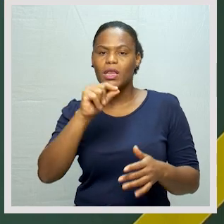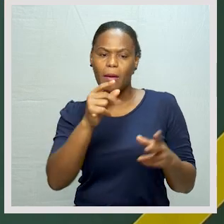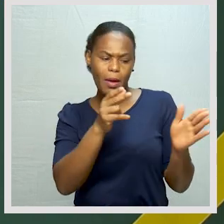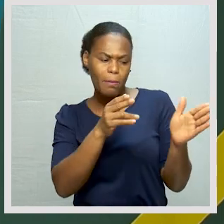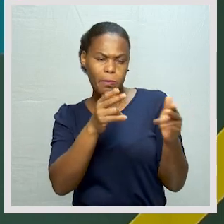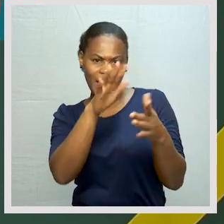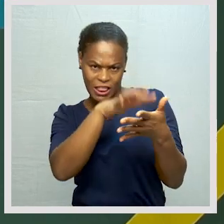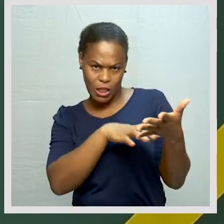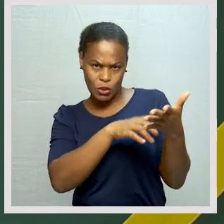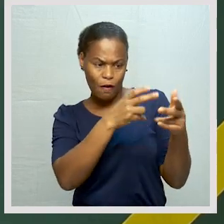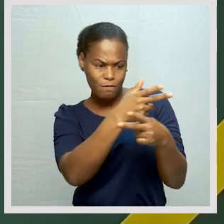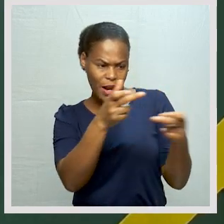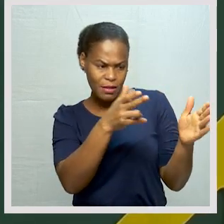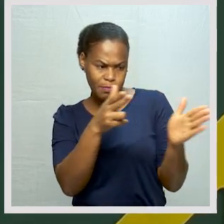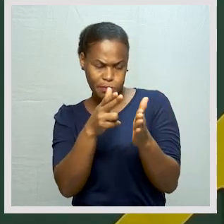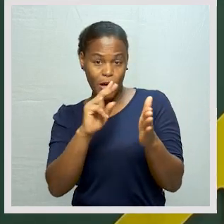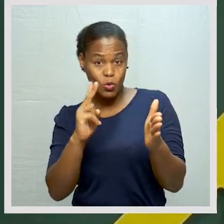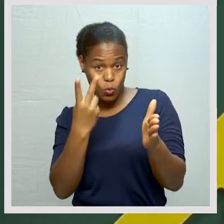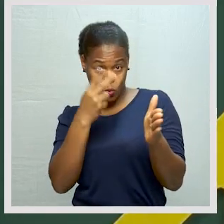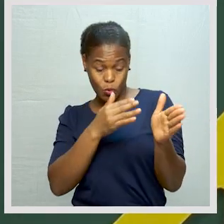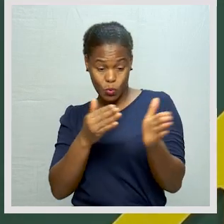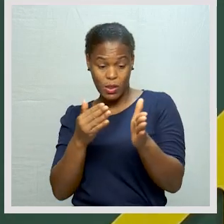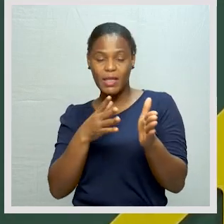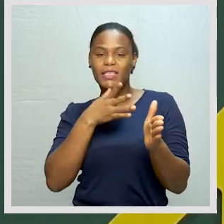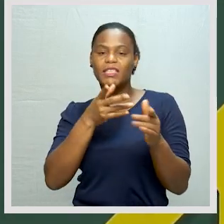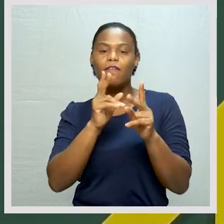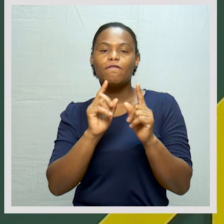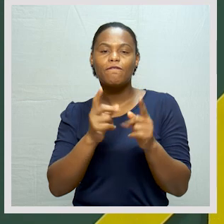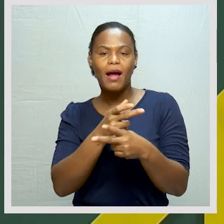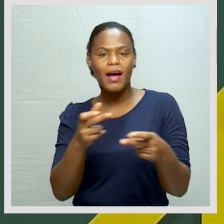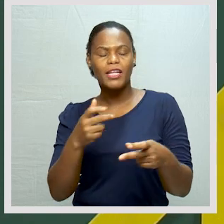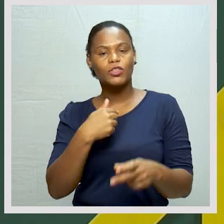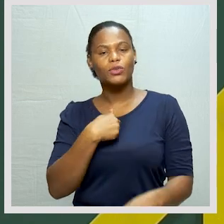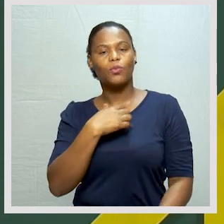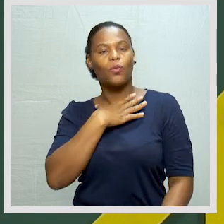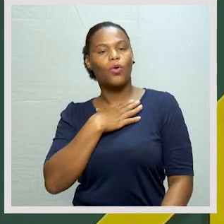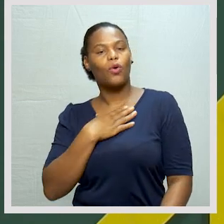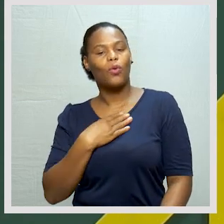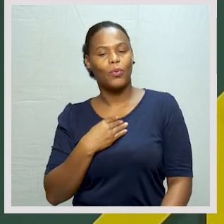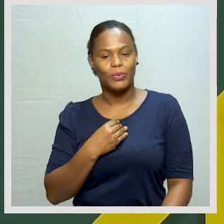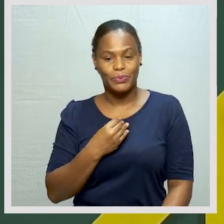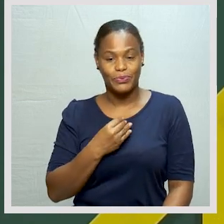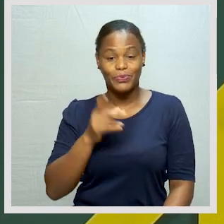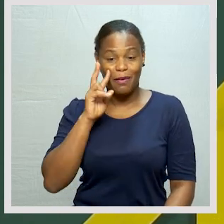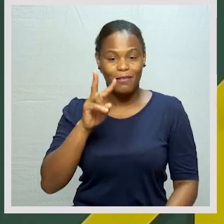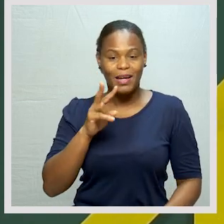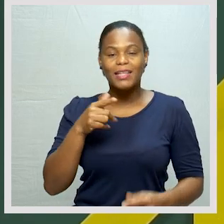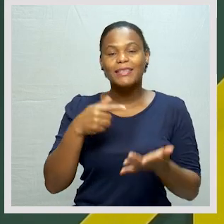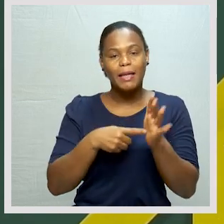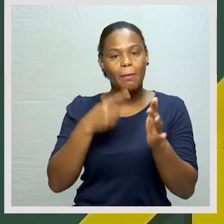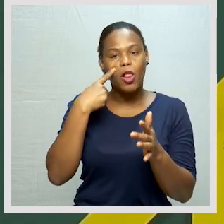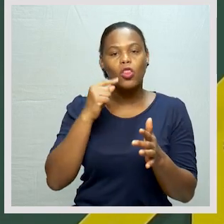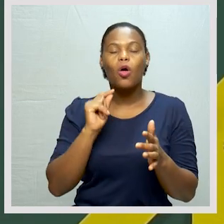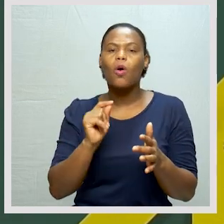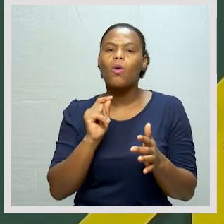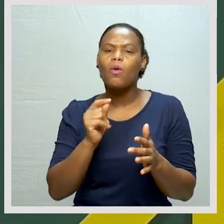segundo parágrafo, ele inicia-se a frase assim. Eu gosto. Estão a ver? Temos o